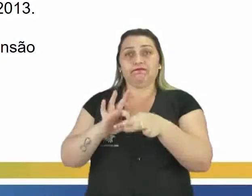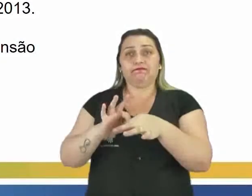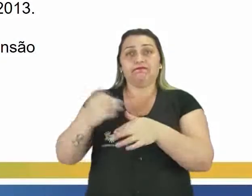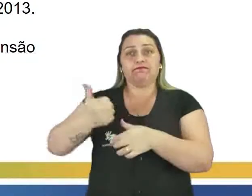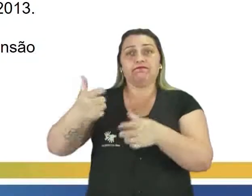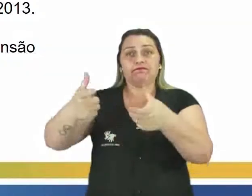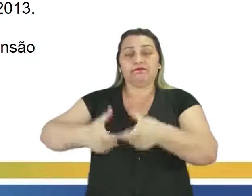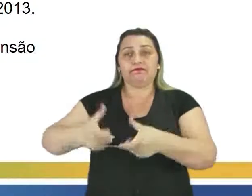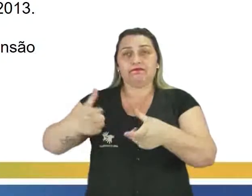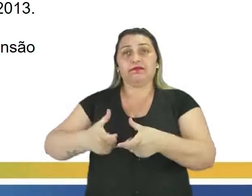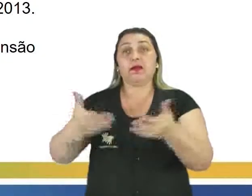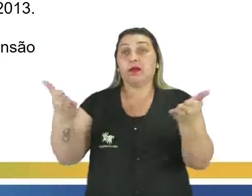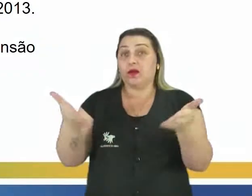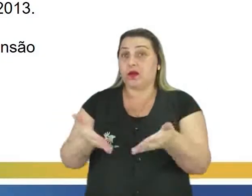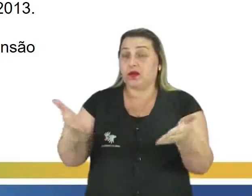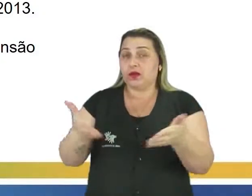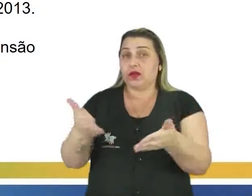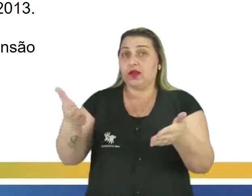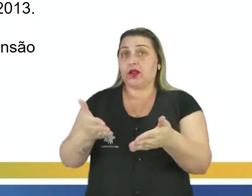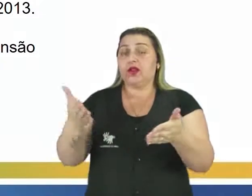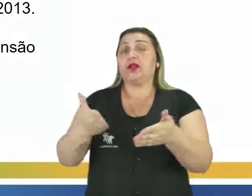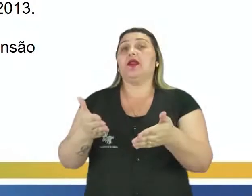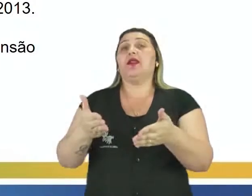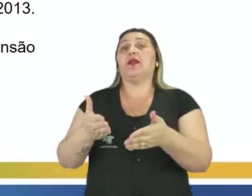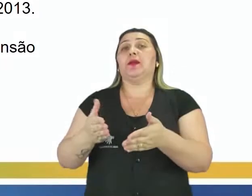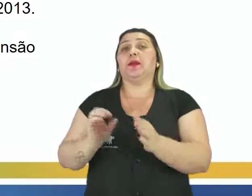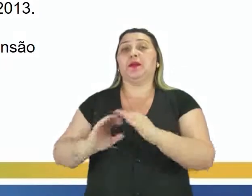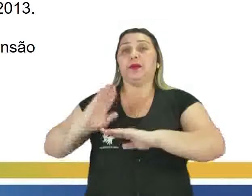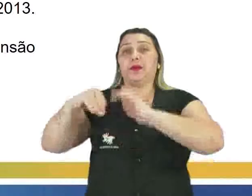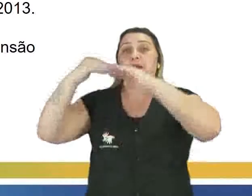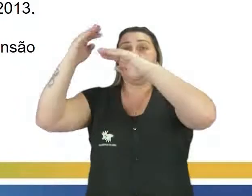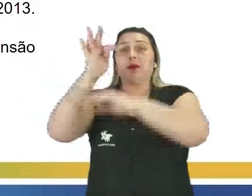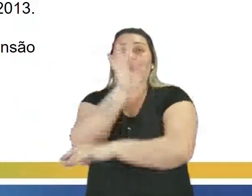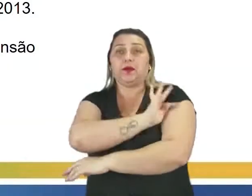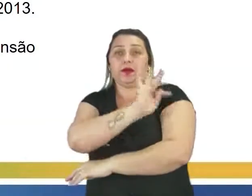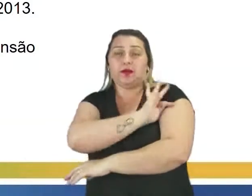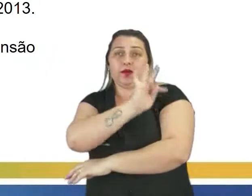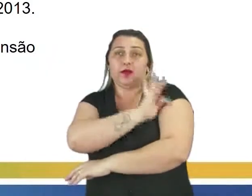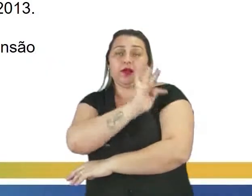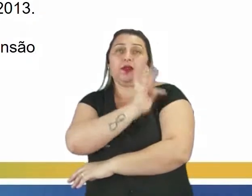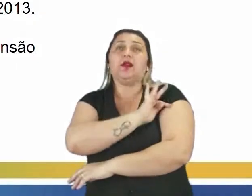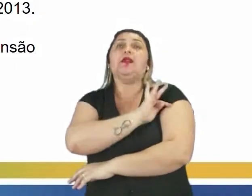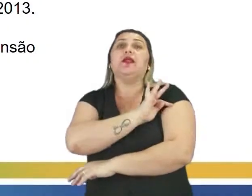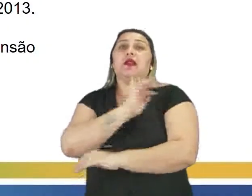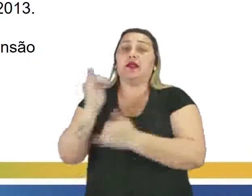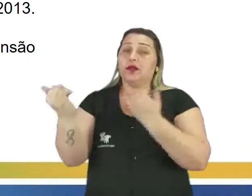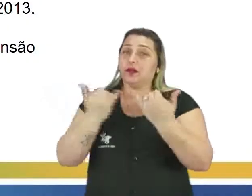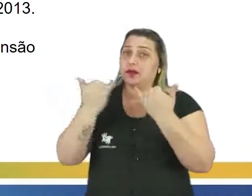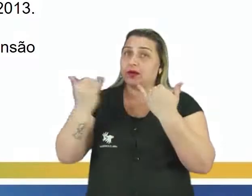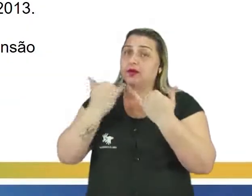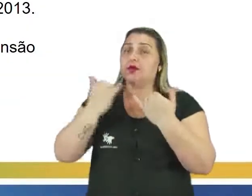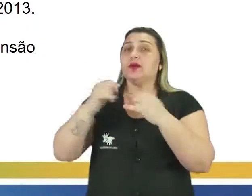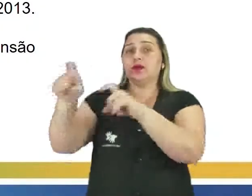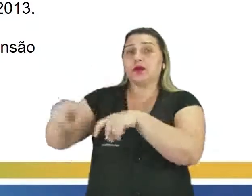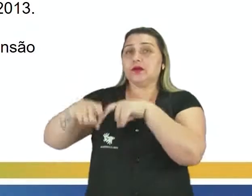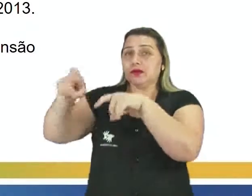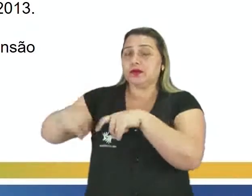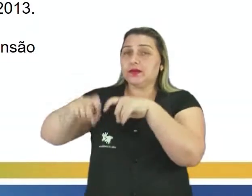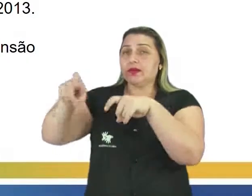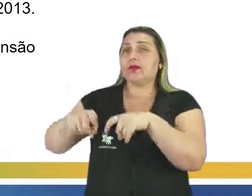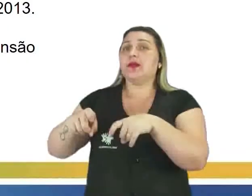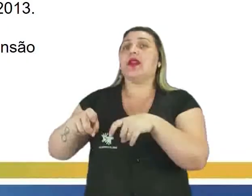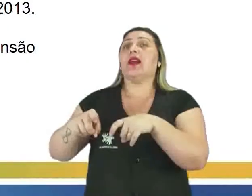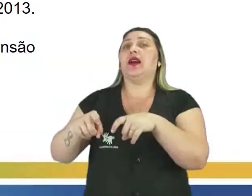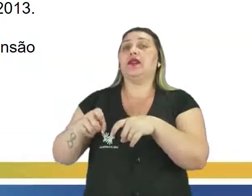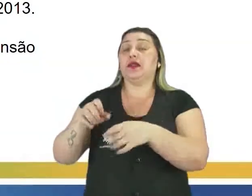primário, atualmente, em virtude do desenvolvimento técnico-científico e informacional ocorrido no campo, muitas